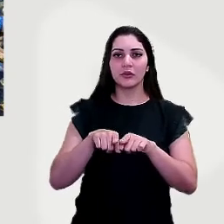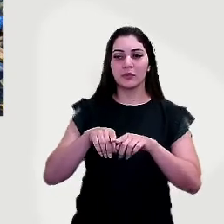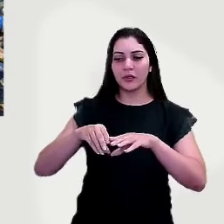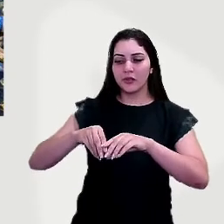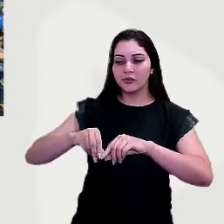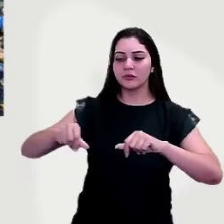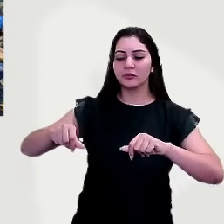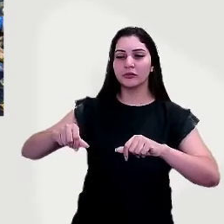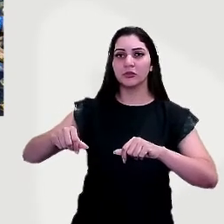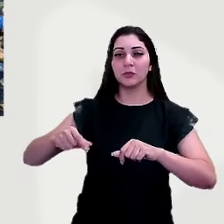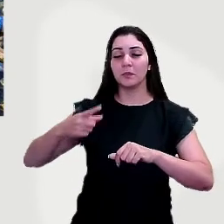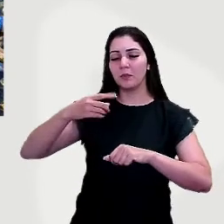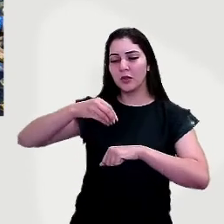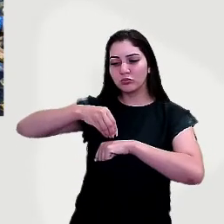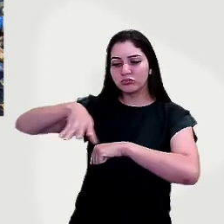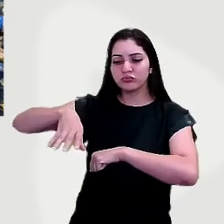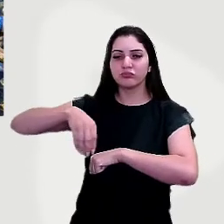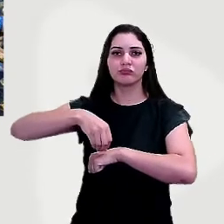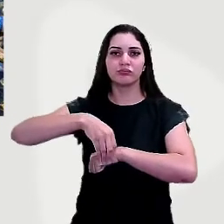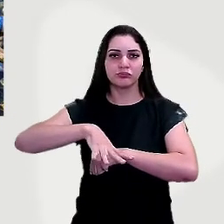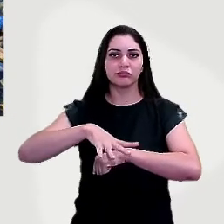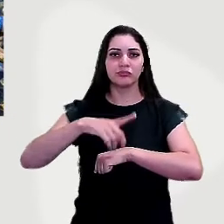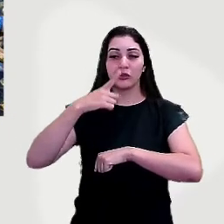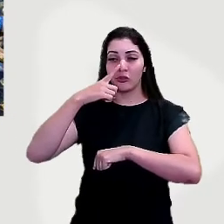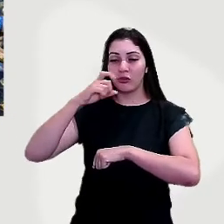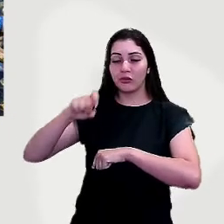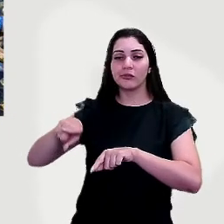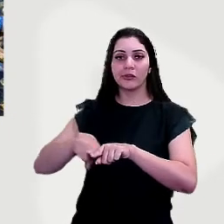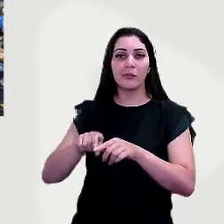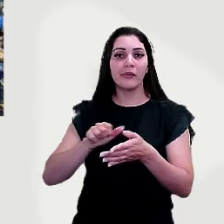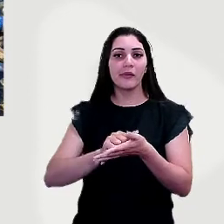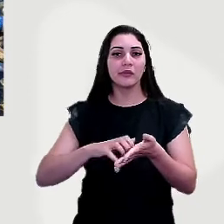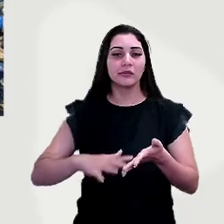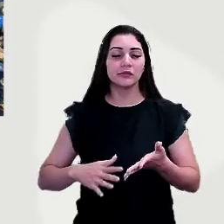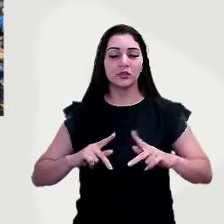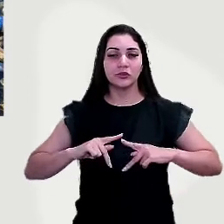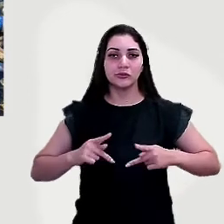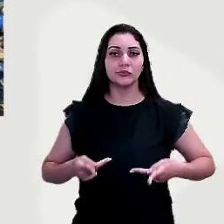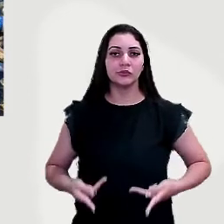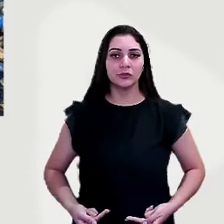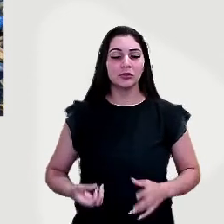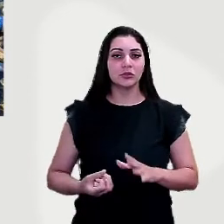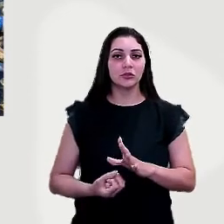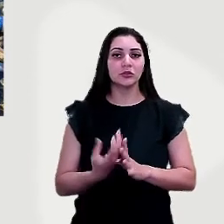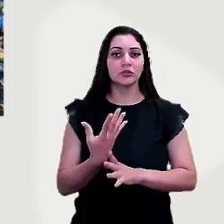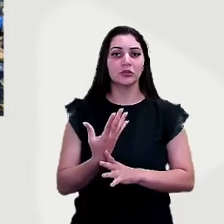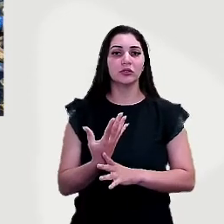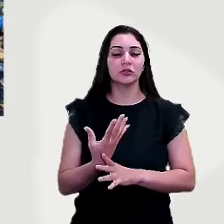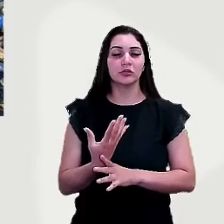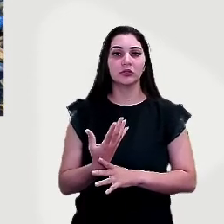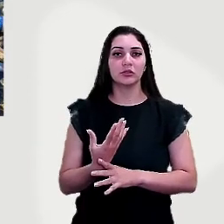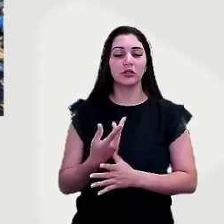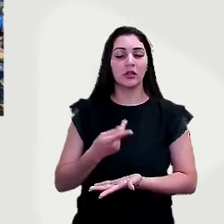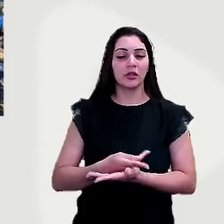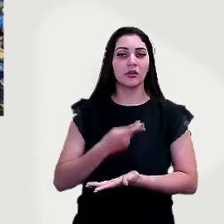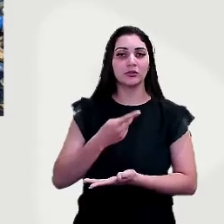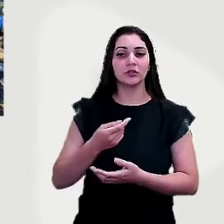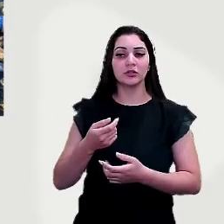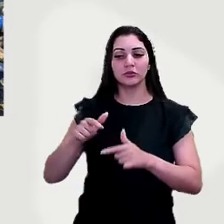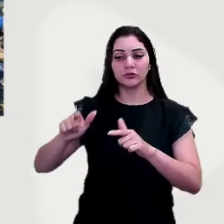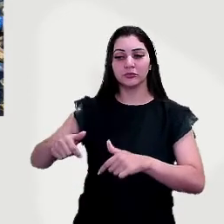pelos descartes e pelas atividades humanas que são produzidas nas regiões urbanas,